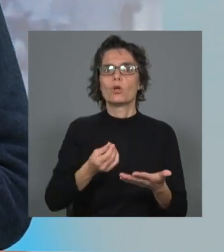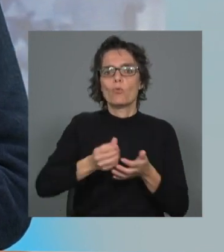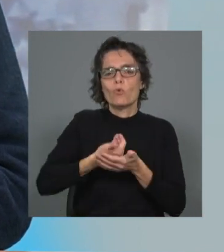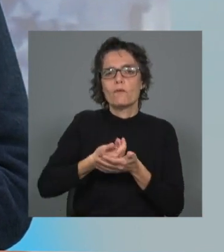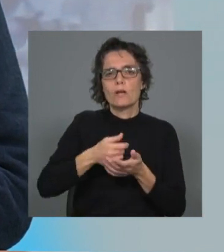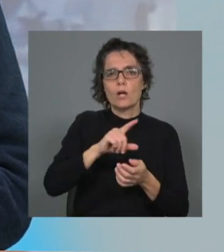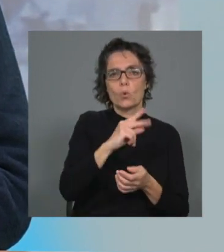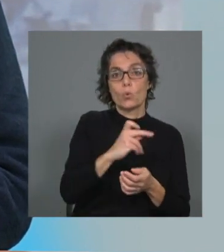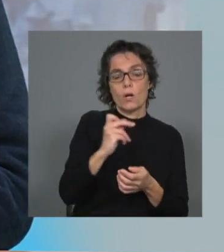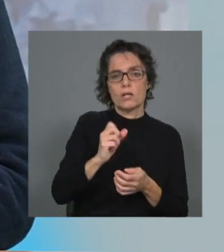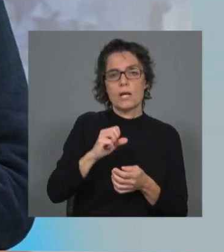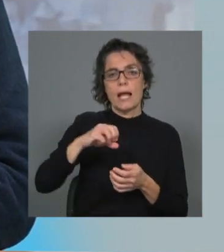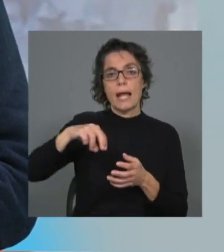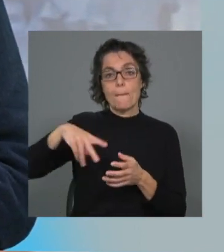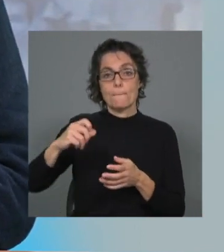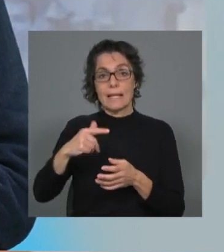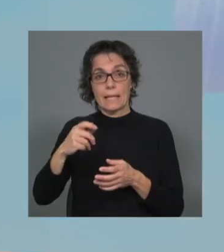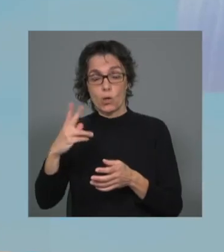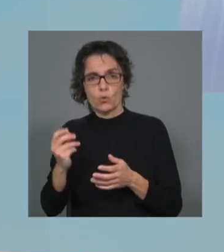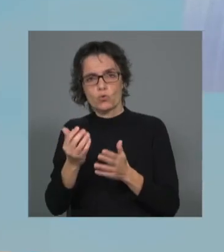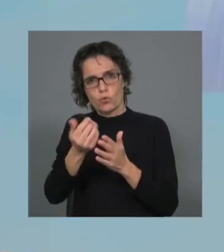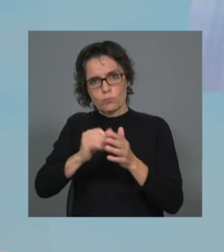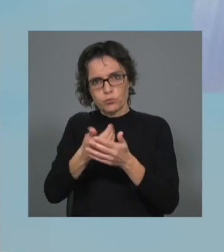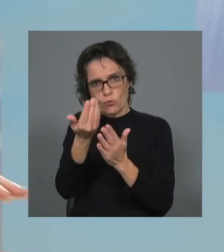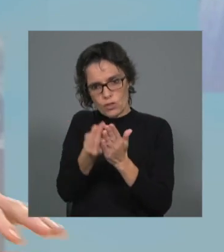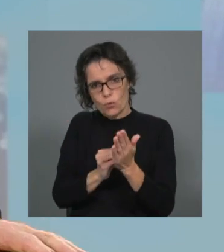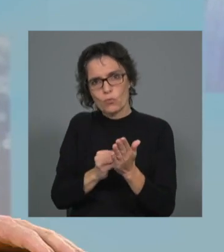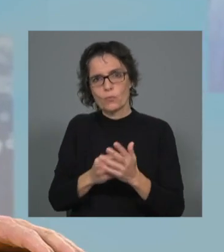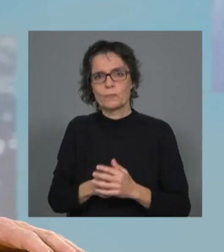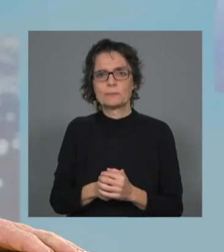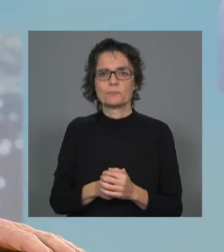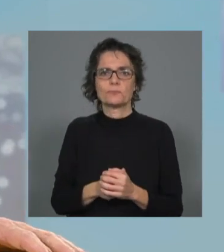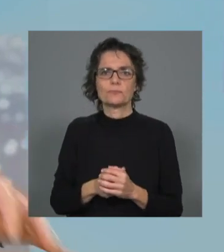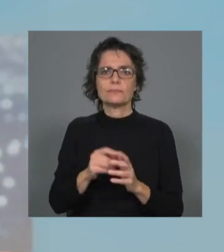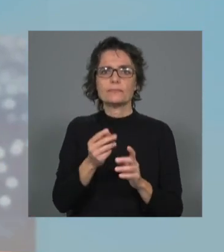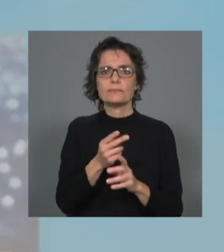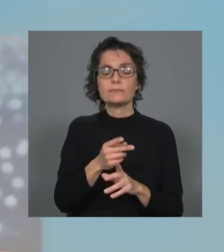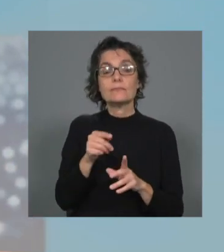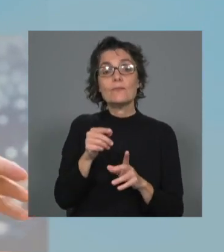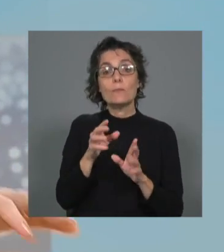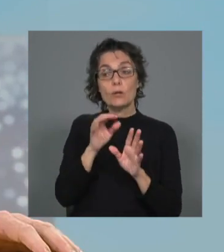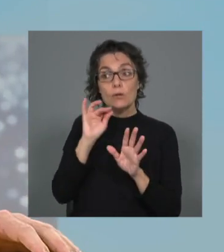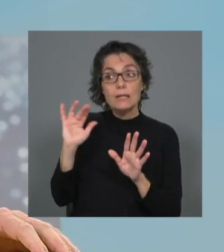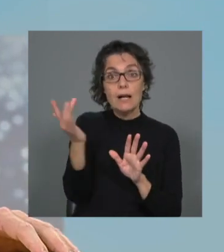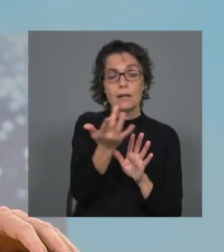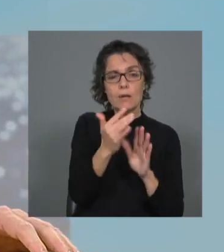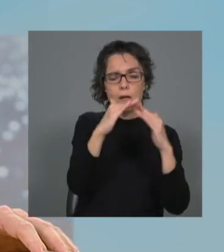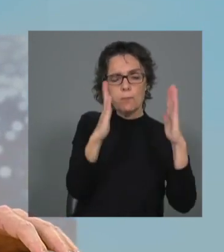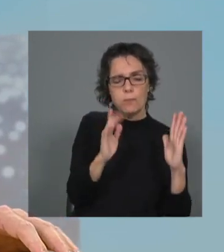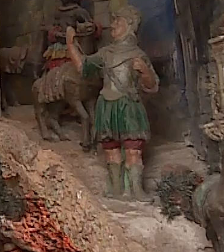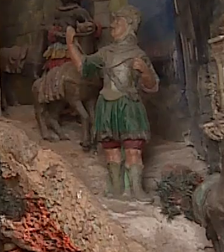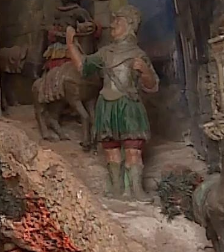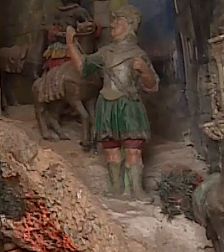Lucas e Mateus. E nesses evangelistas nós temos essencialmente esse ambiente do presépio como é representado